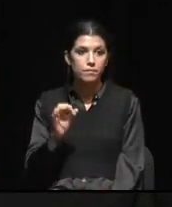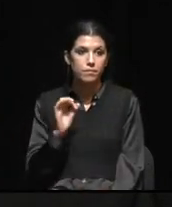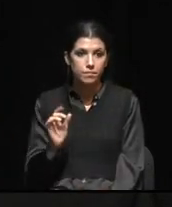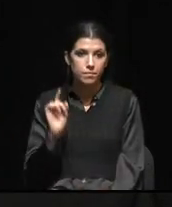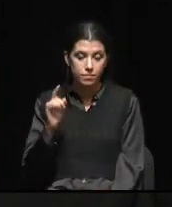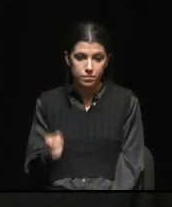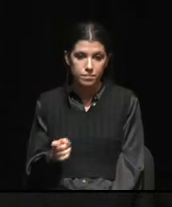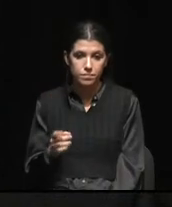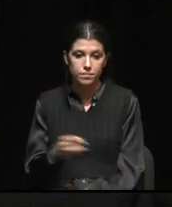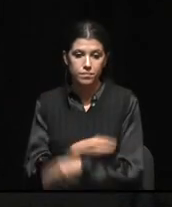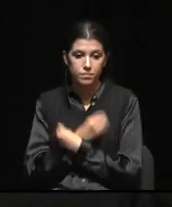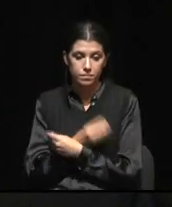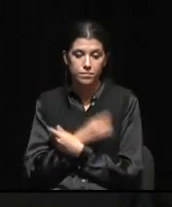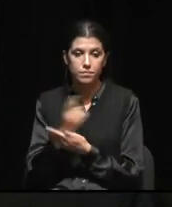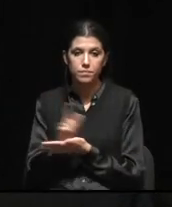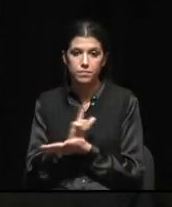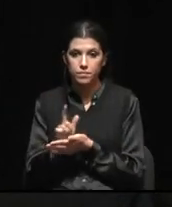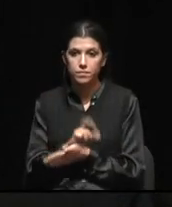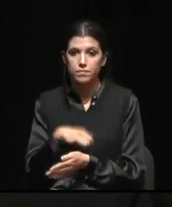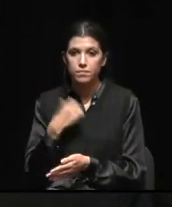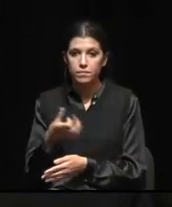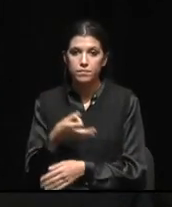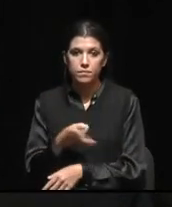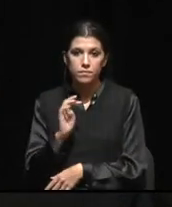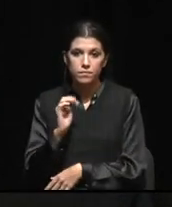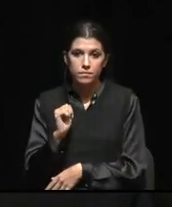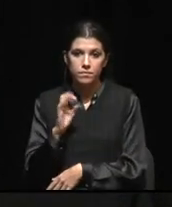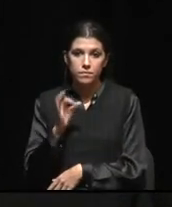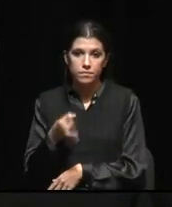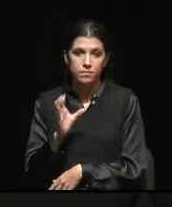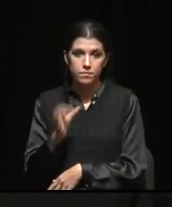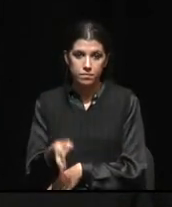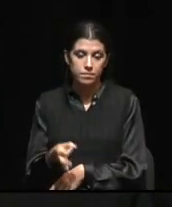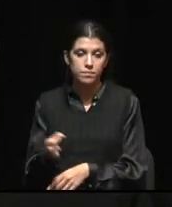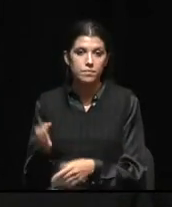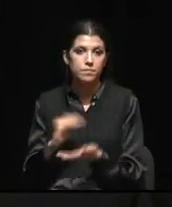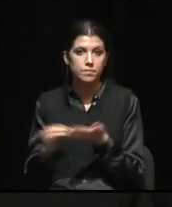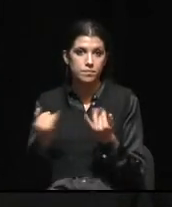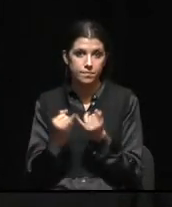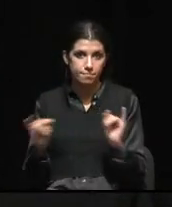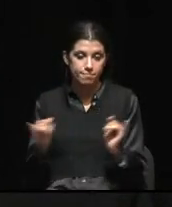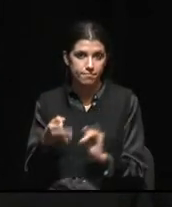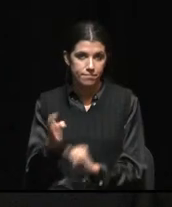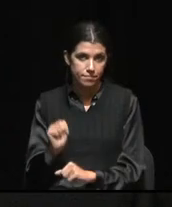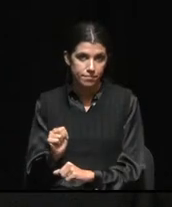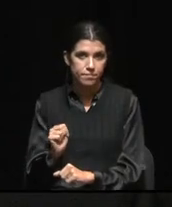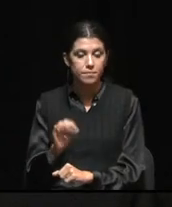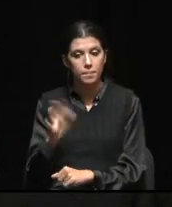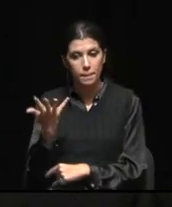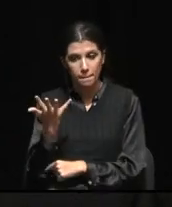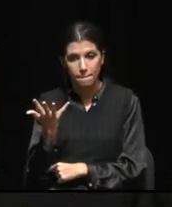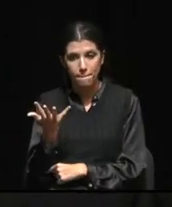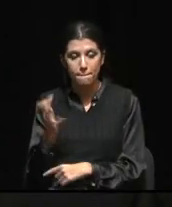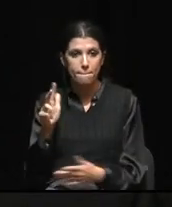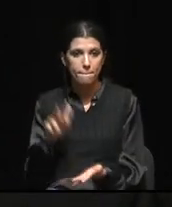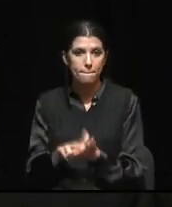favor bloco livre pev PCP deputados não inscritos PS e Pan